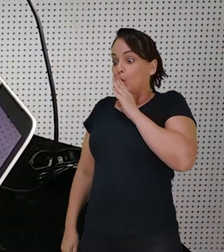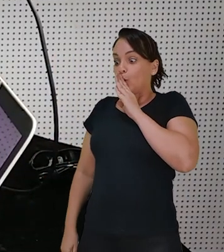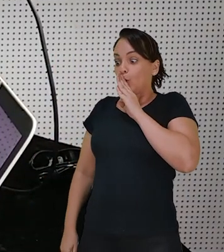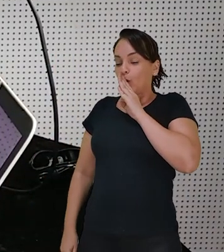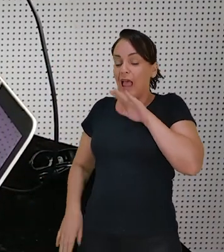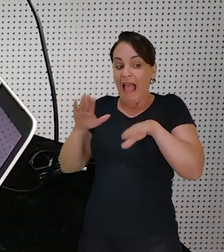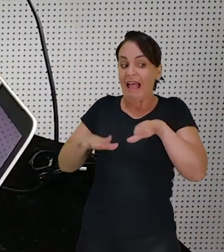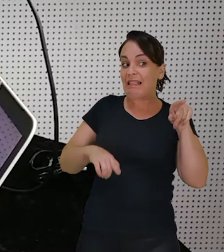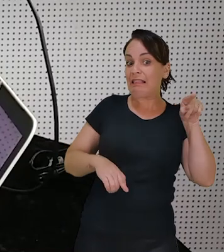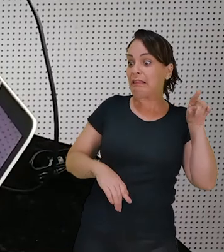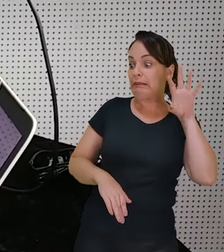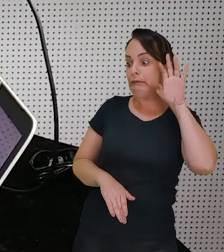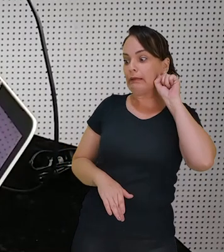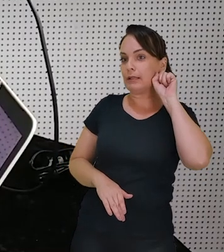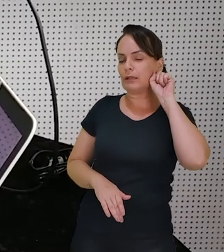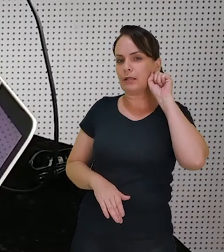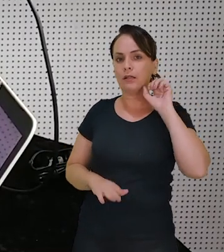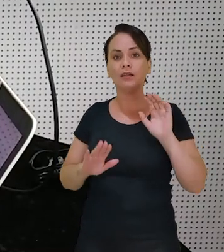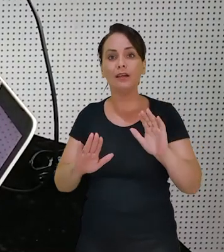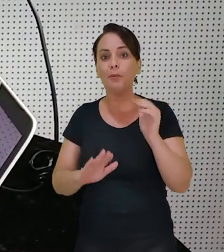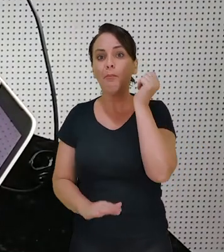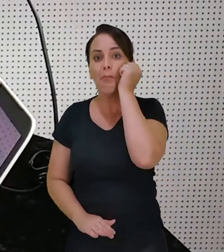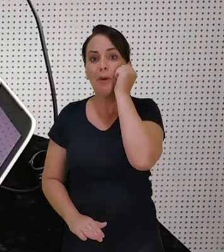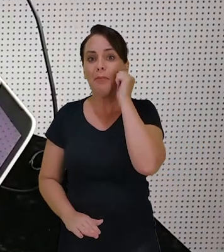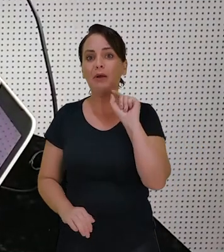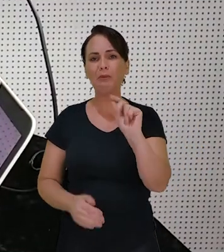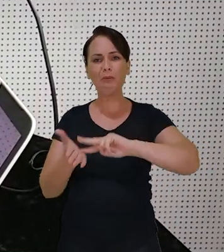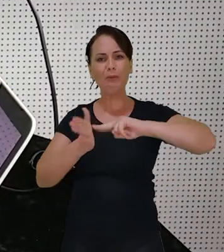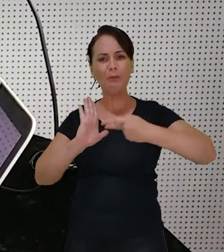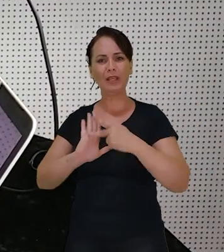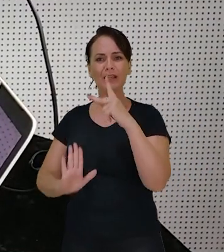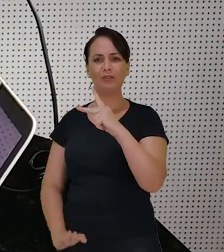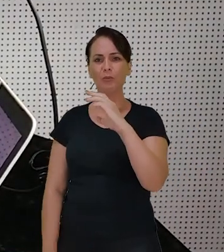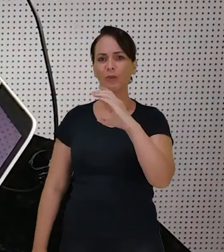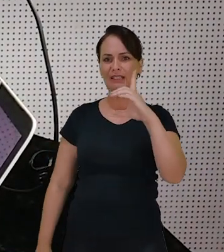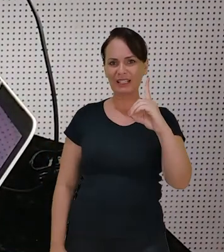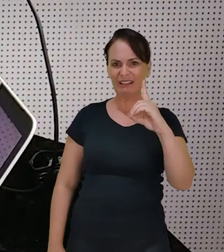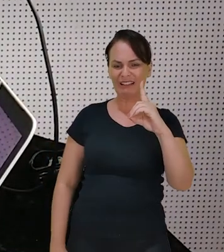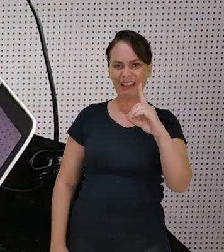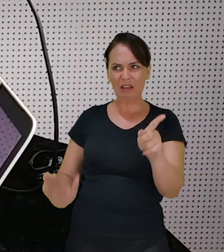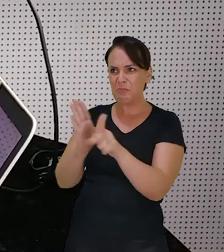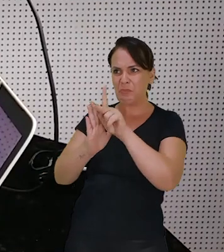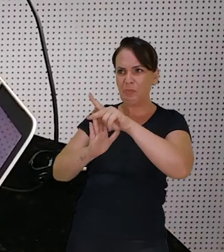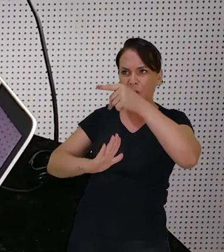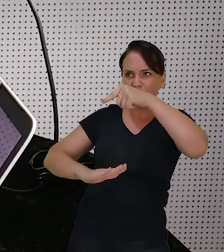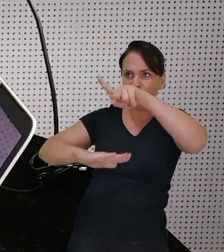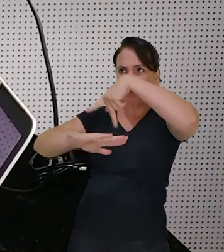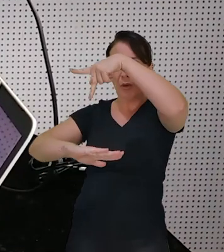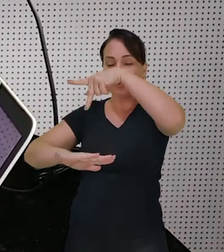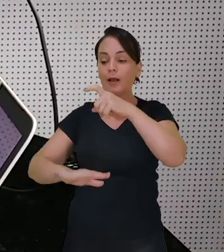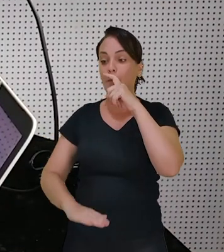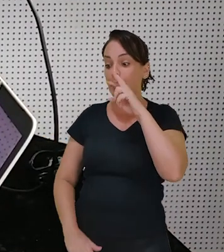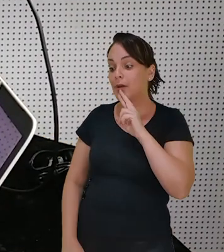eles podem escutar. Mas mãe, o que é PCD? É de outro país? Meu pai disse